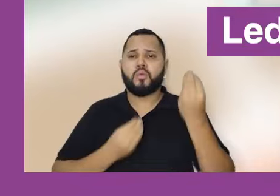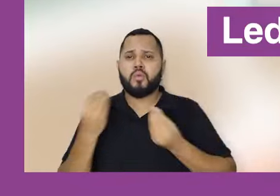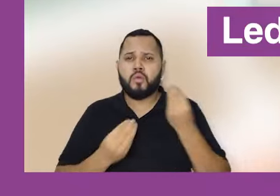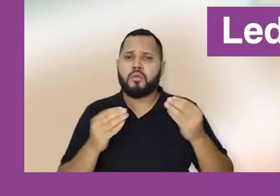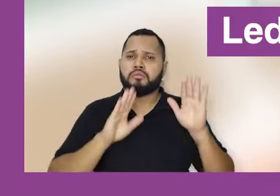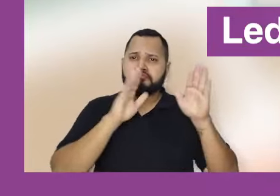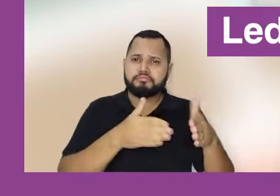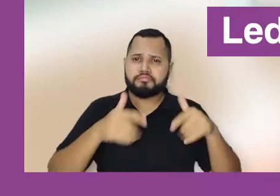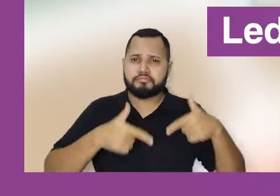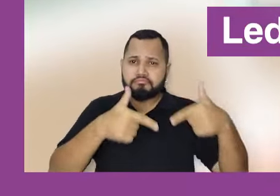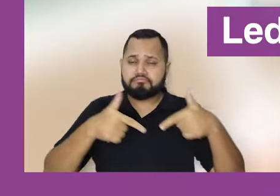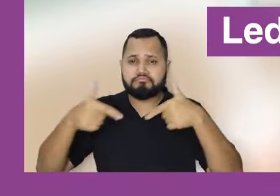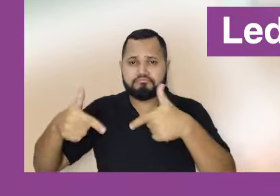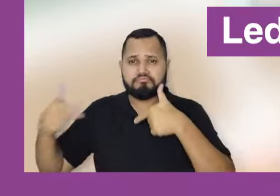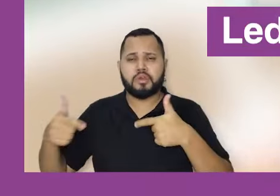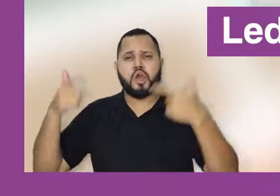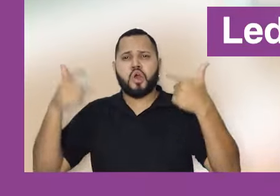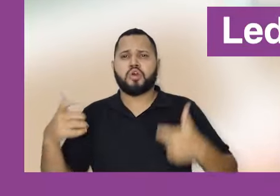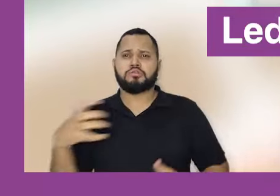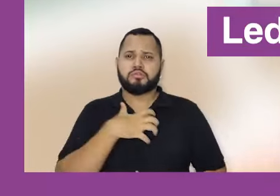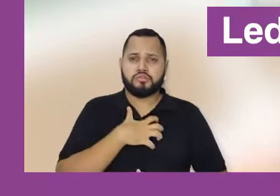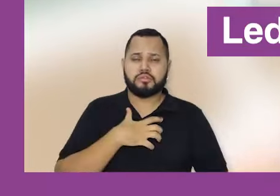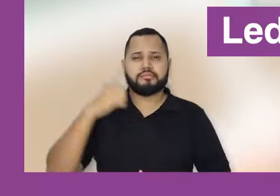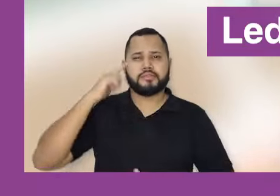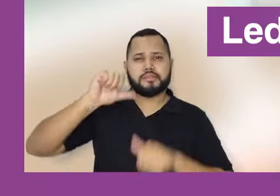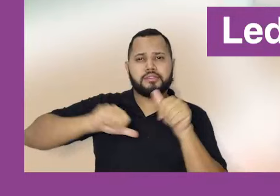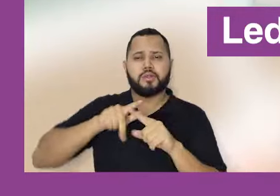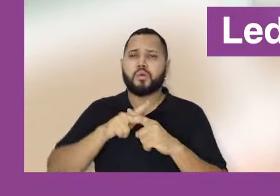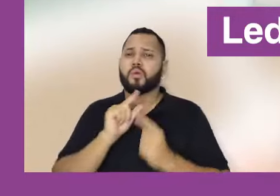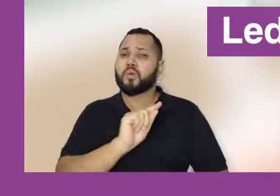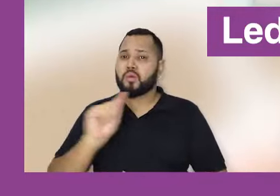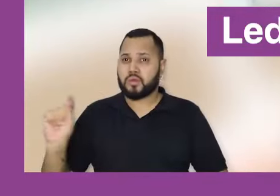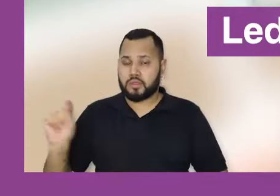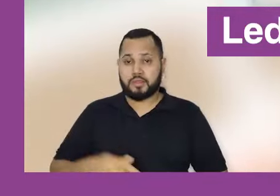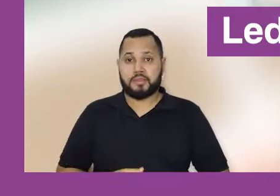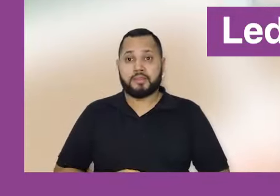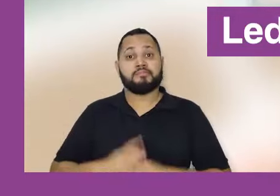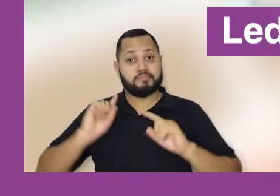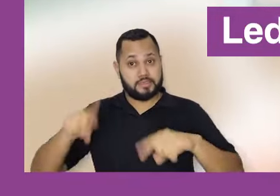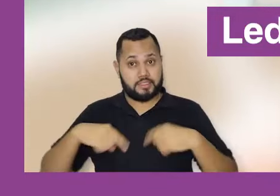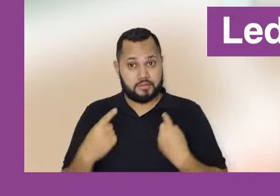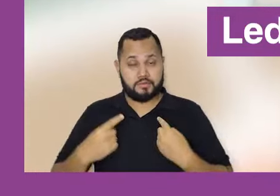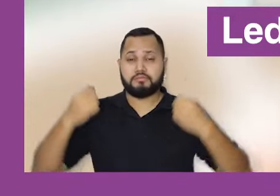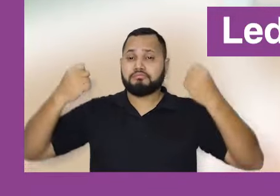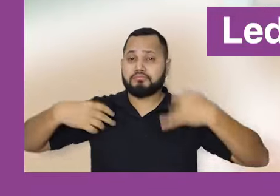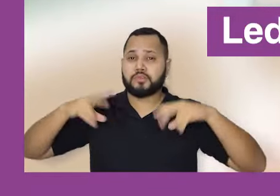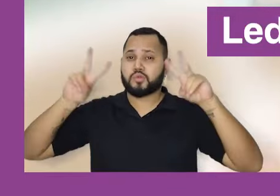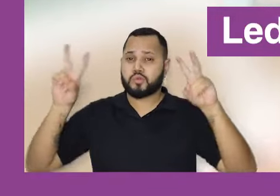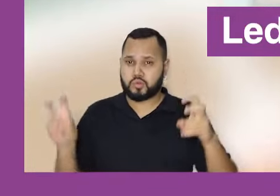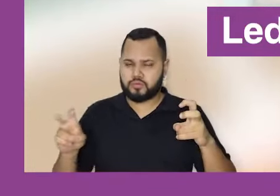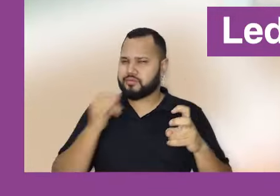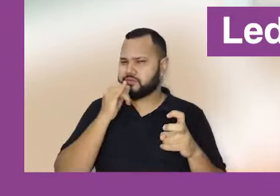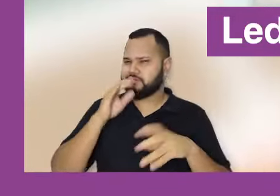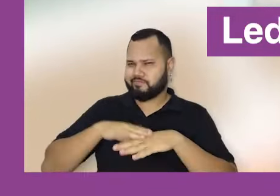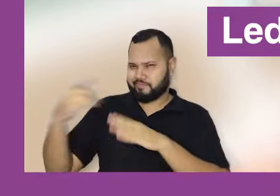afirmativas e onde que as coisas doem e o que que precisa se ajustado né então o desafio quando a gente fala voltando